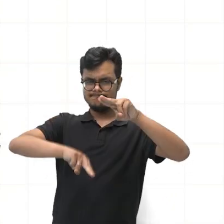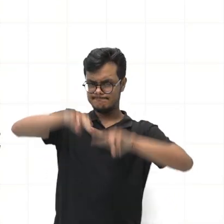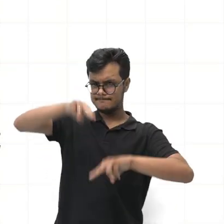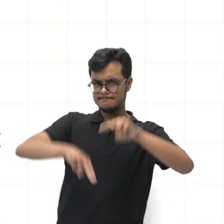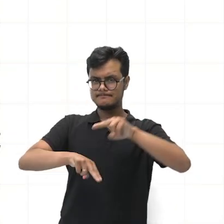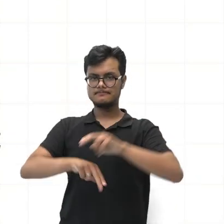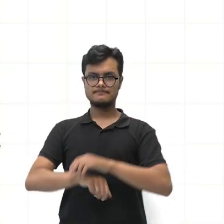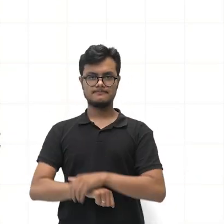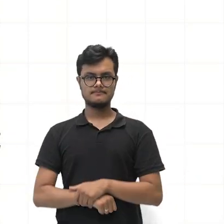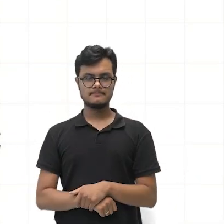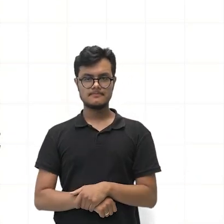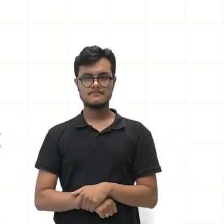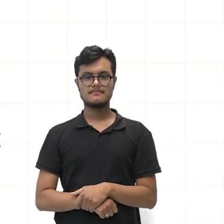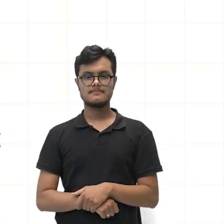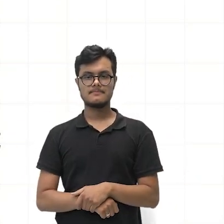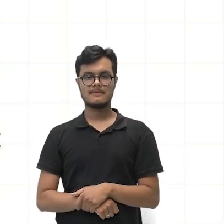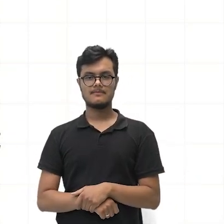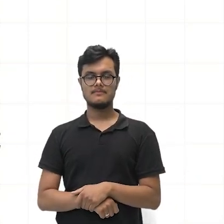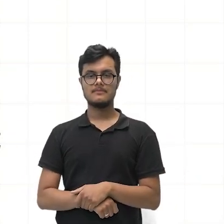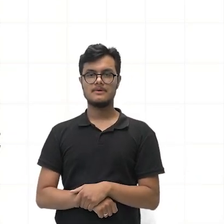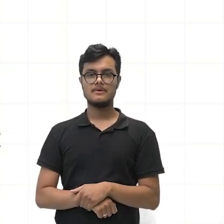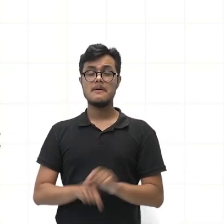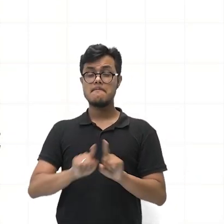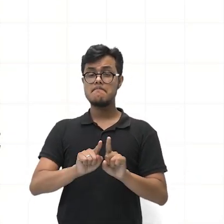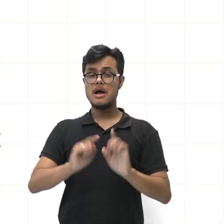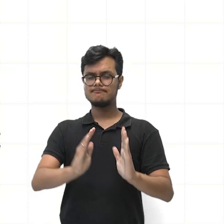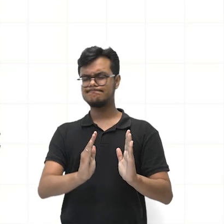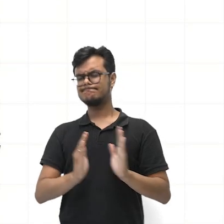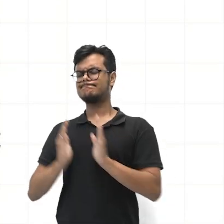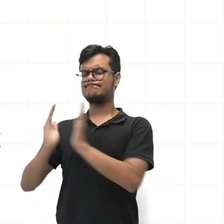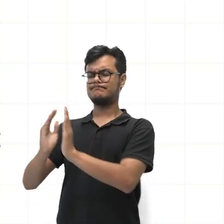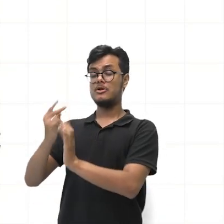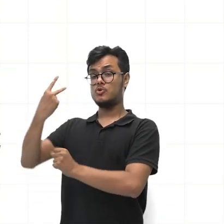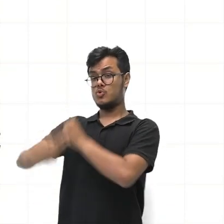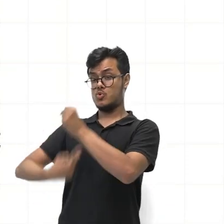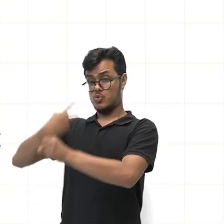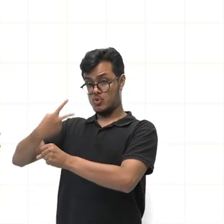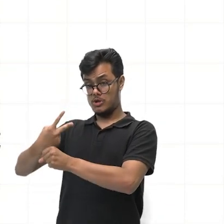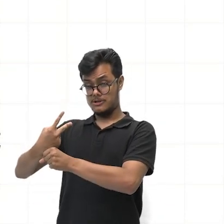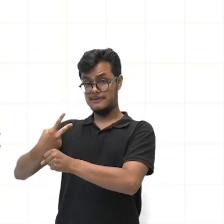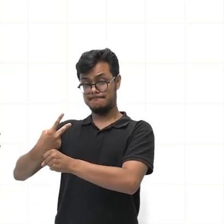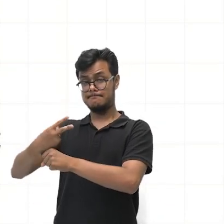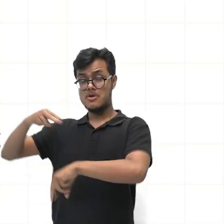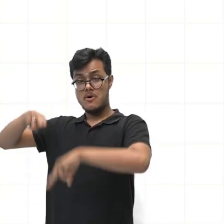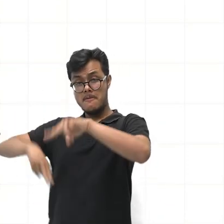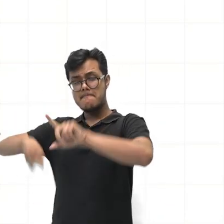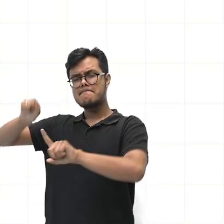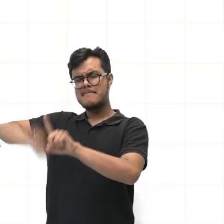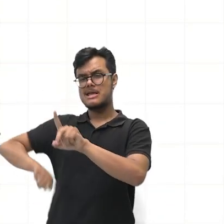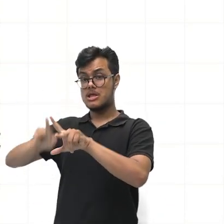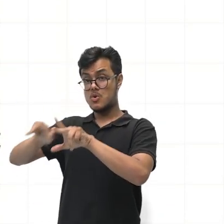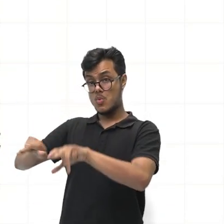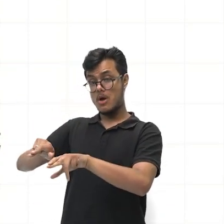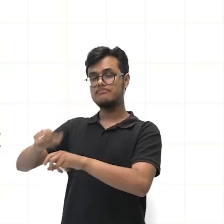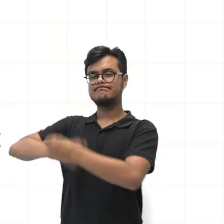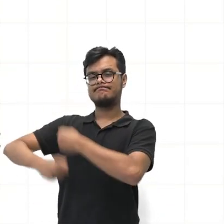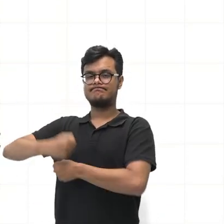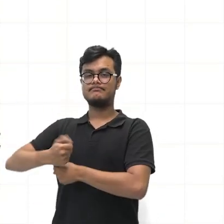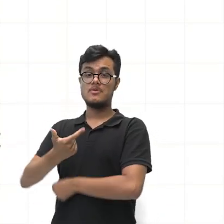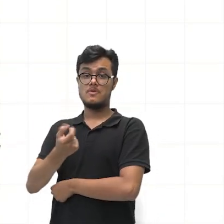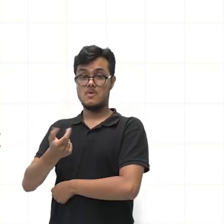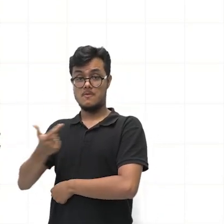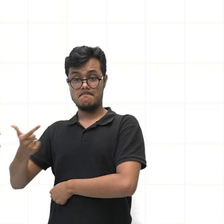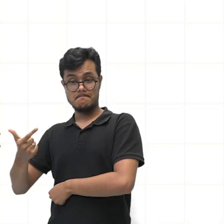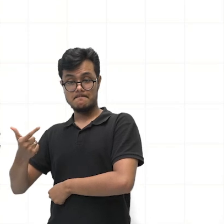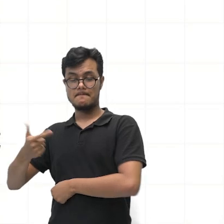de 2019. Já em 2022, em junho, ou seja, no mesmo período, 2 anos após